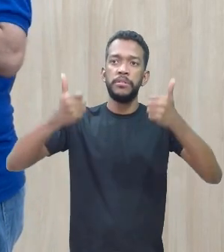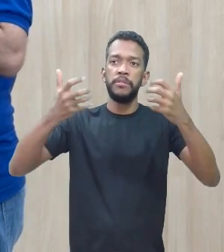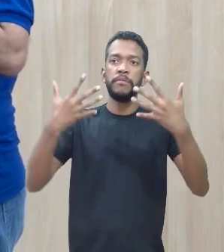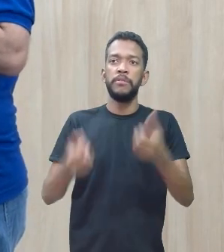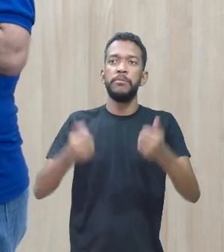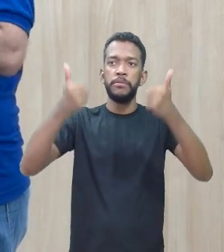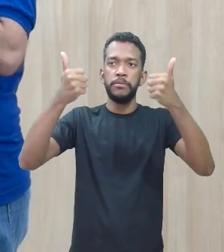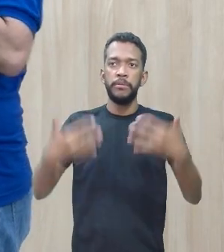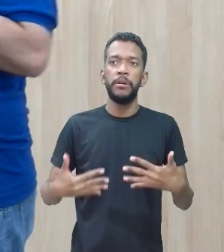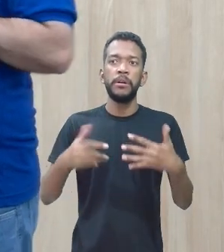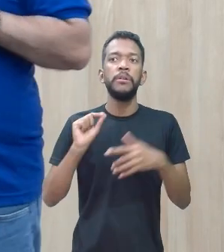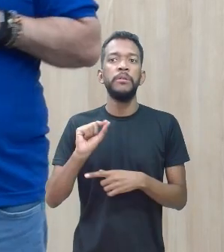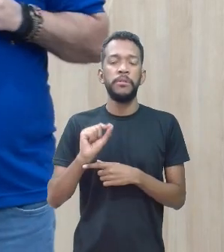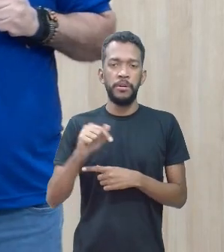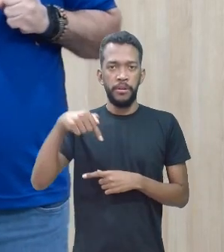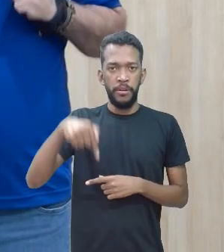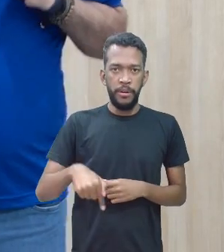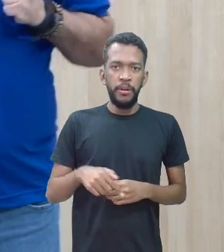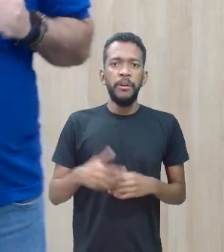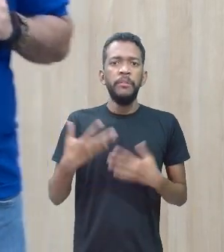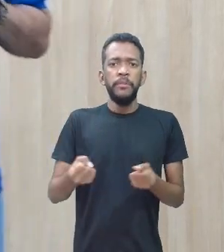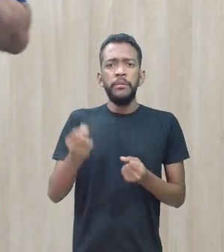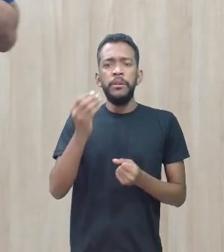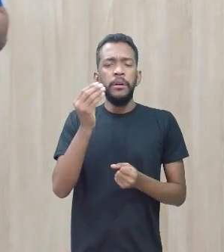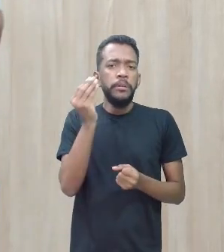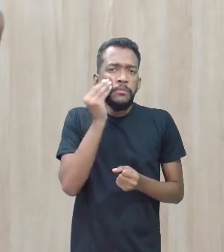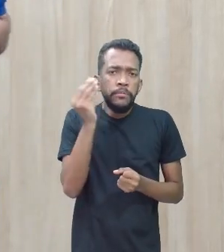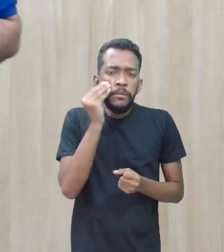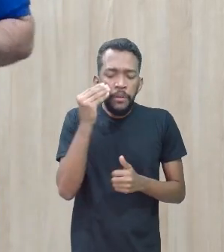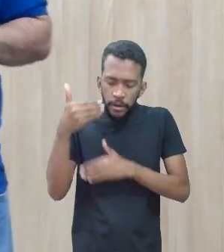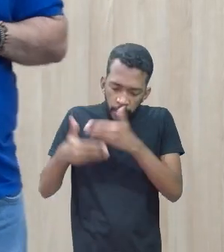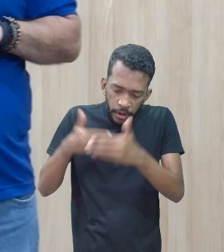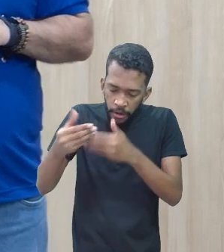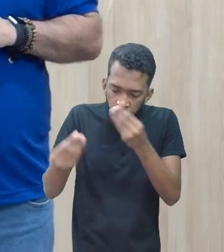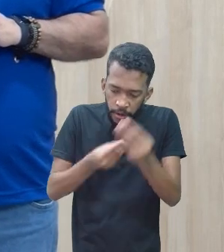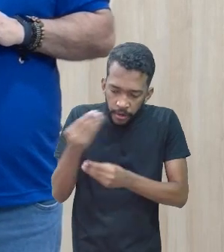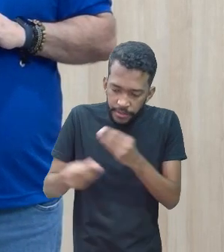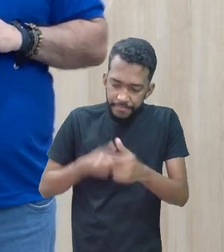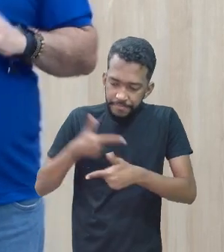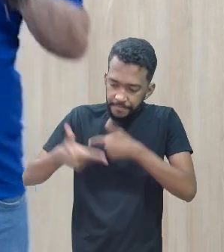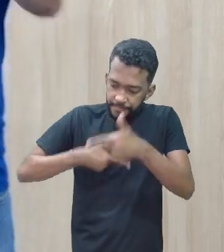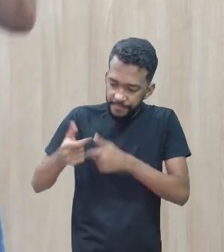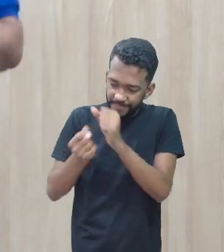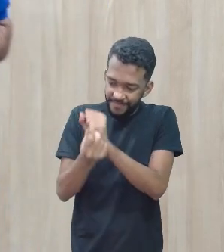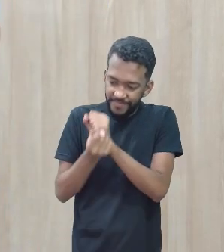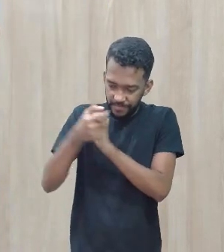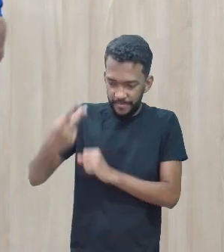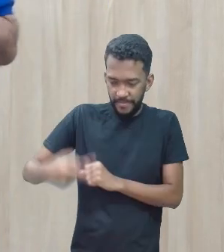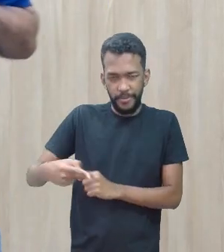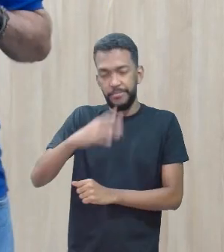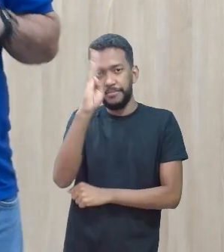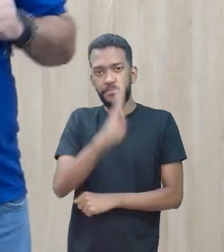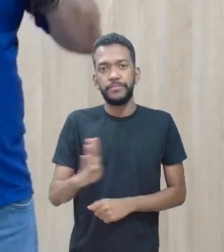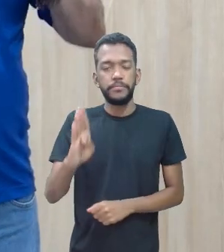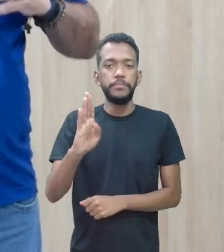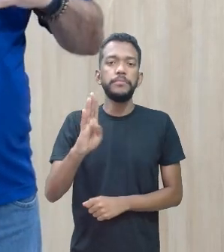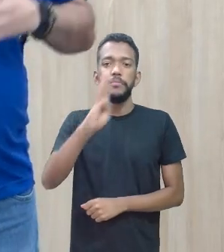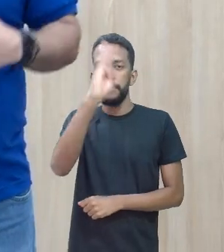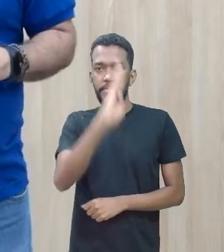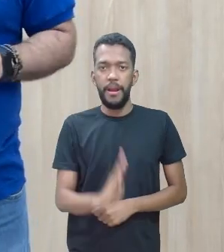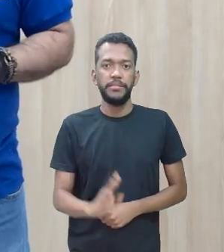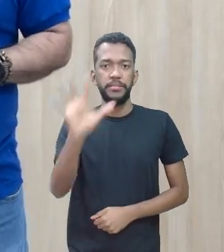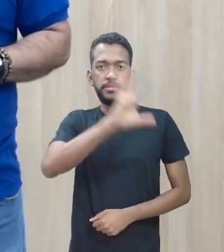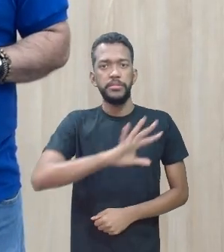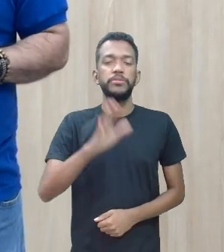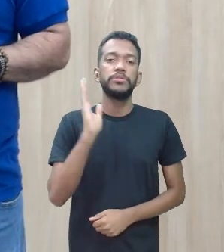hoje. Nós vamos tentar entender como se constituiu o trabalho escravo no Brasil. Você tem ideia de como é que se